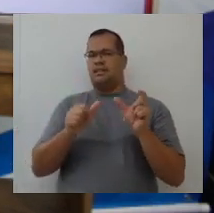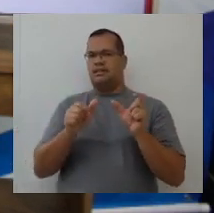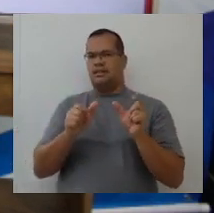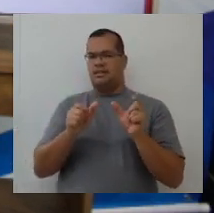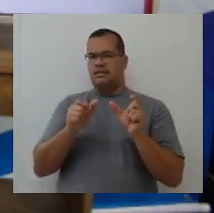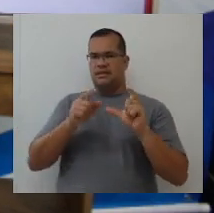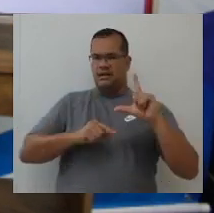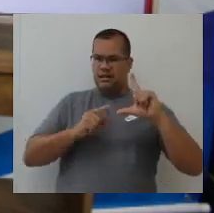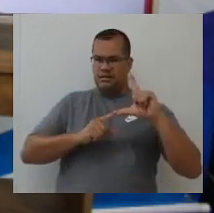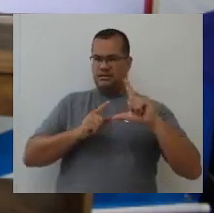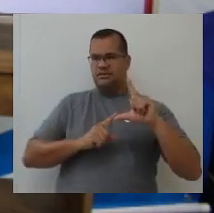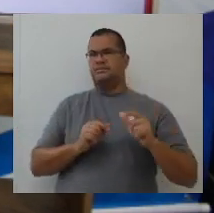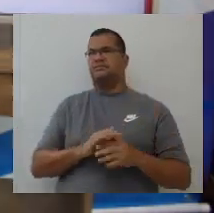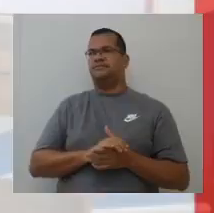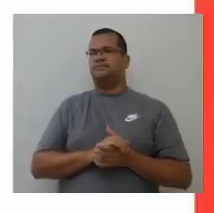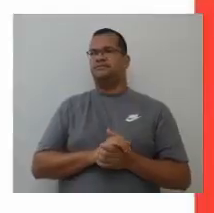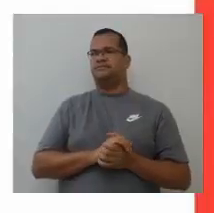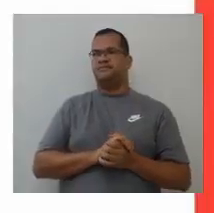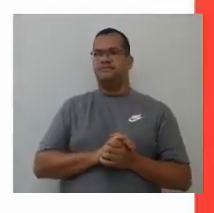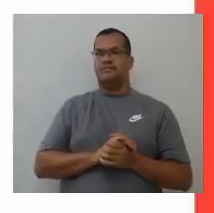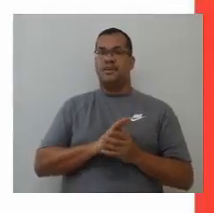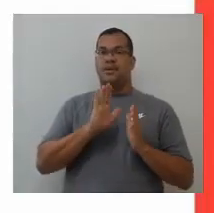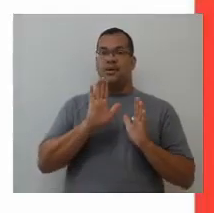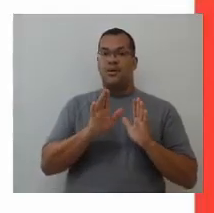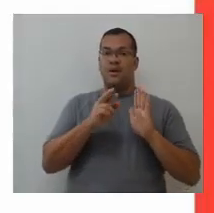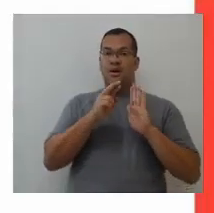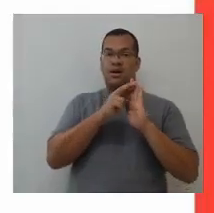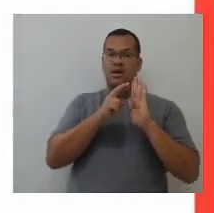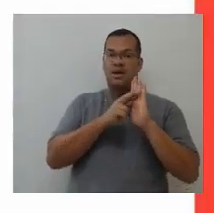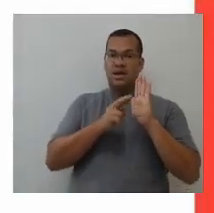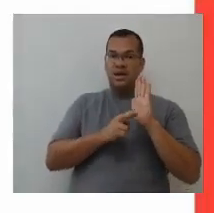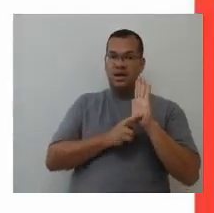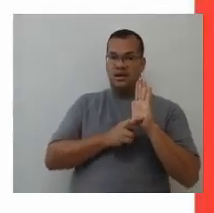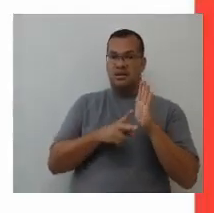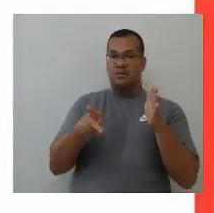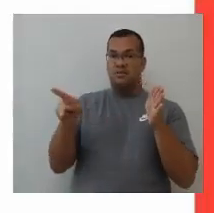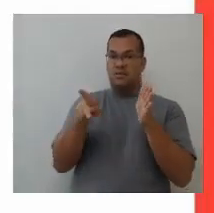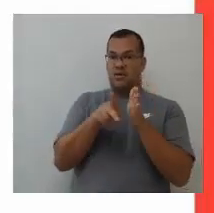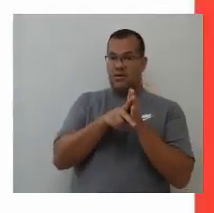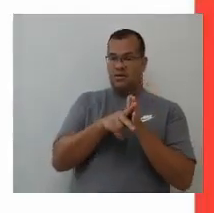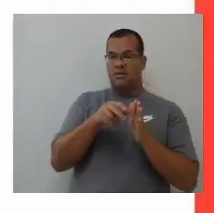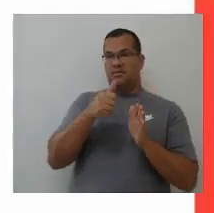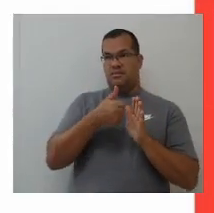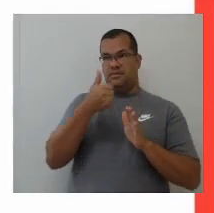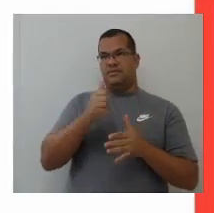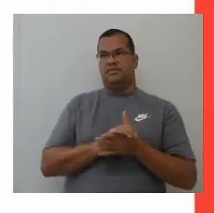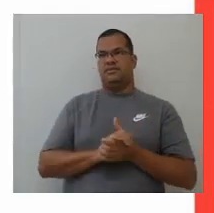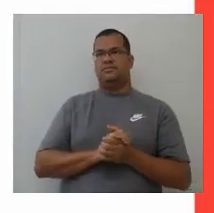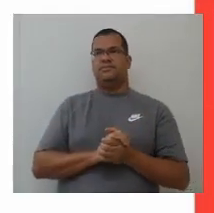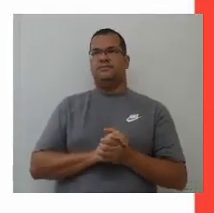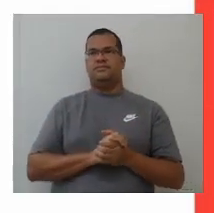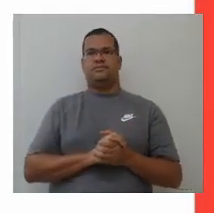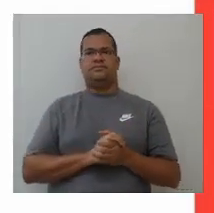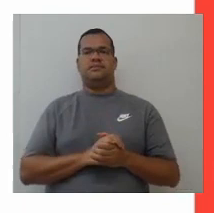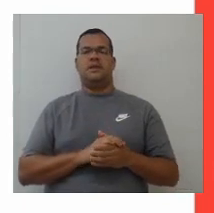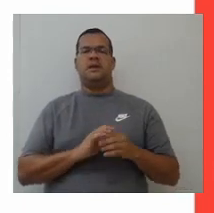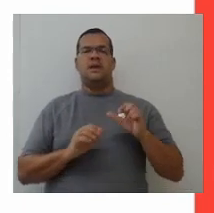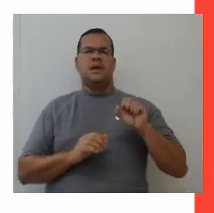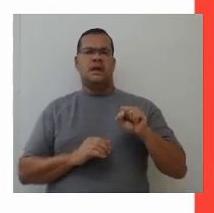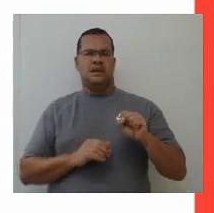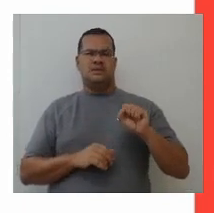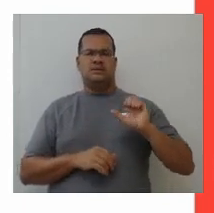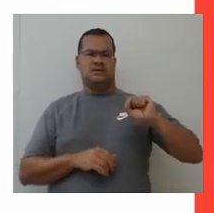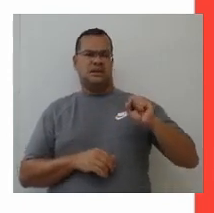vamos observar. Aí a gente começa a falar de regras específicas. A primeira delas é S,